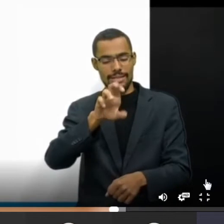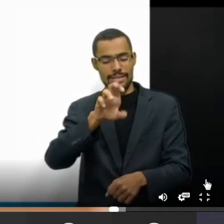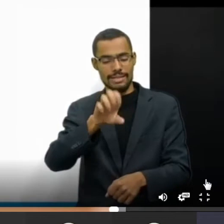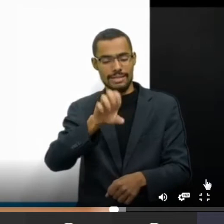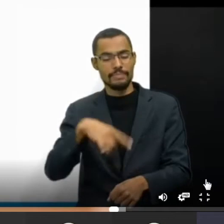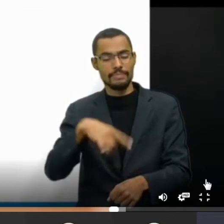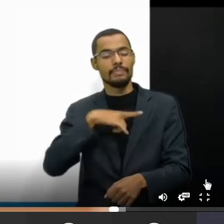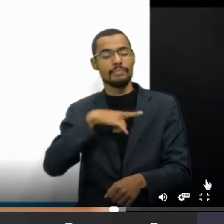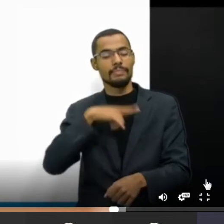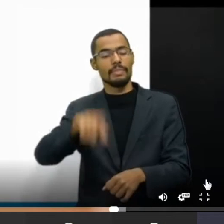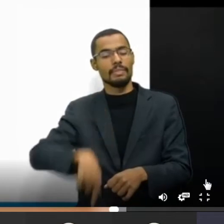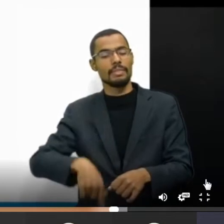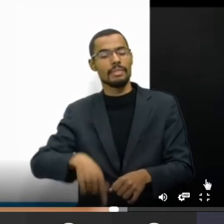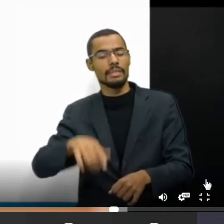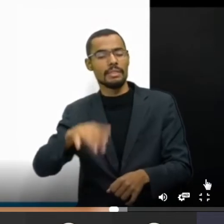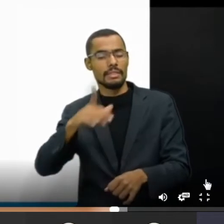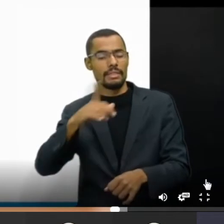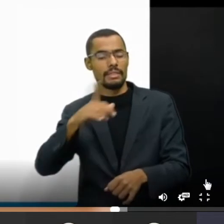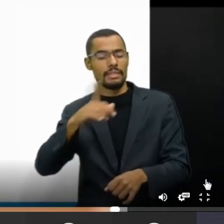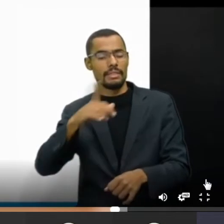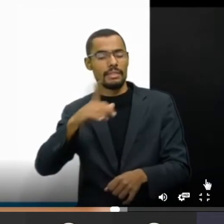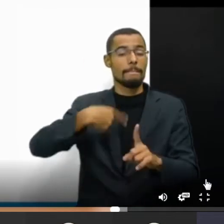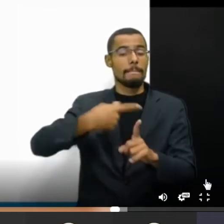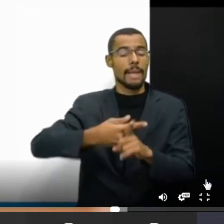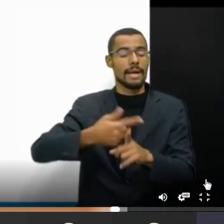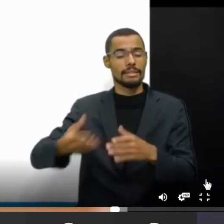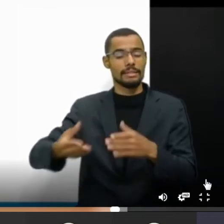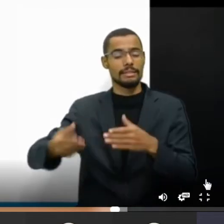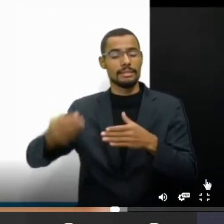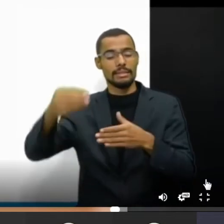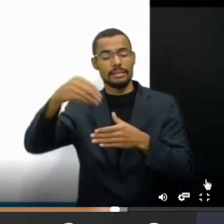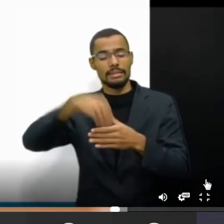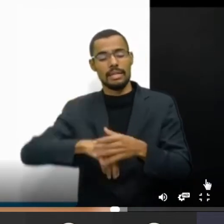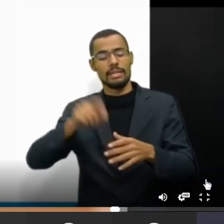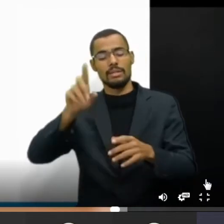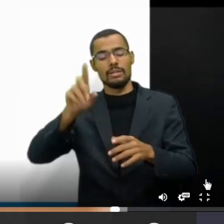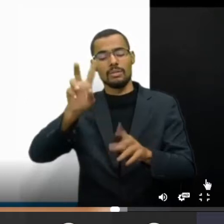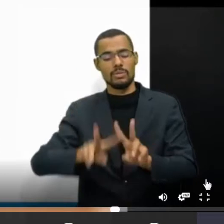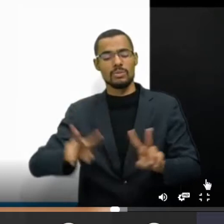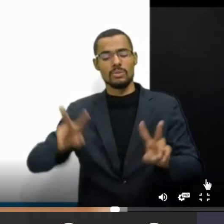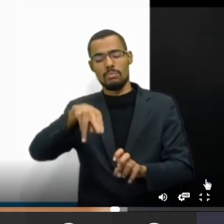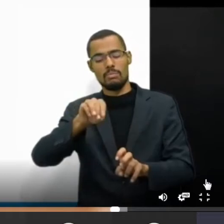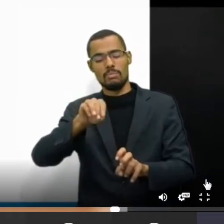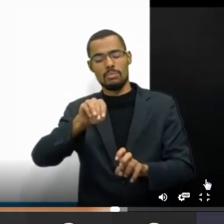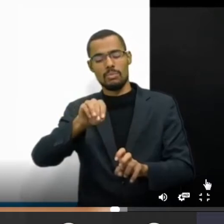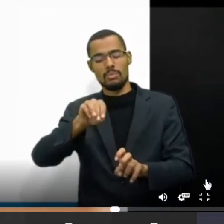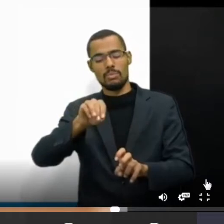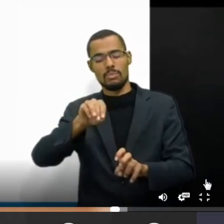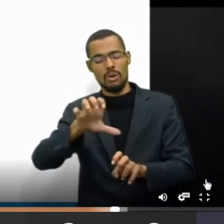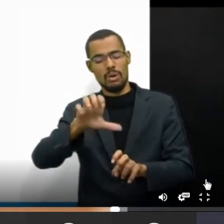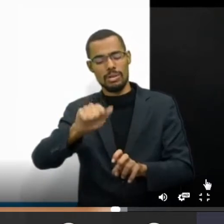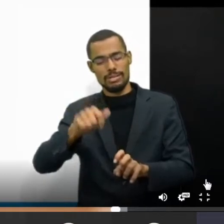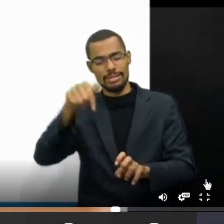musculares. Eu tenho mais interno, próximo à mucosa, logo abaixo da mucosa,